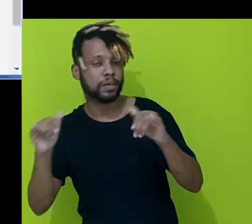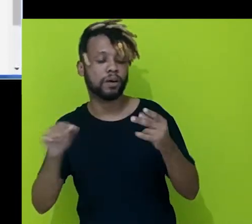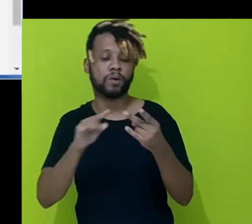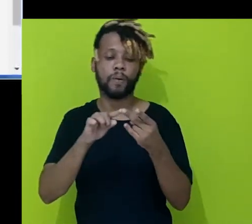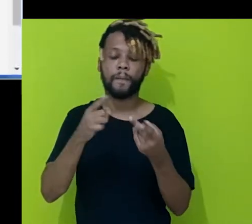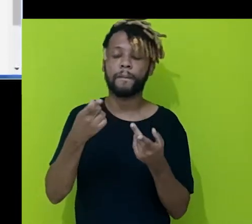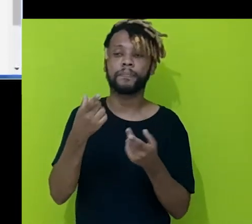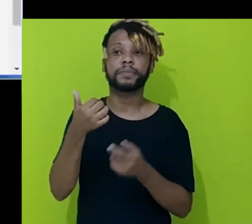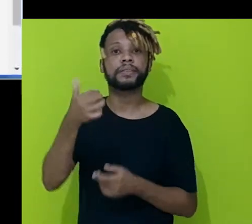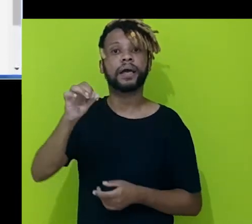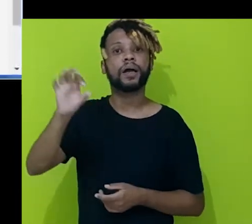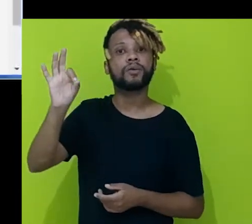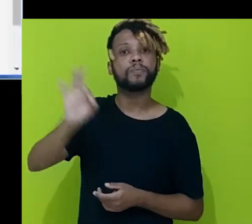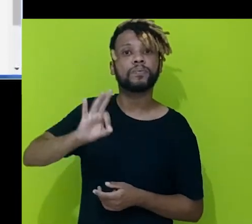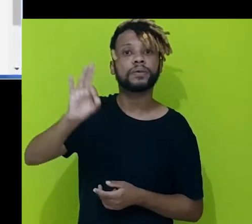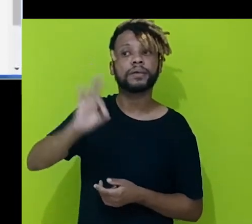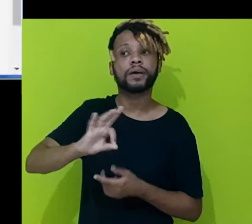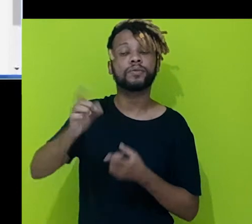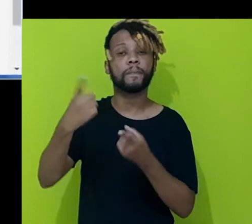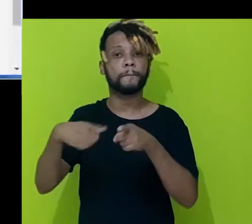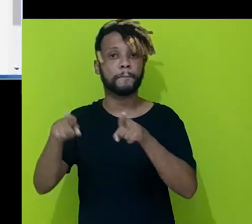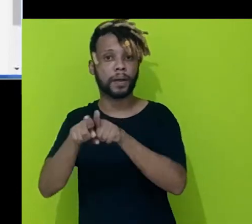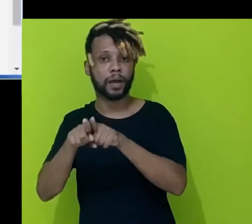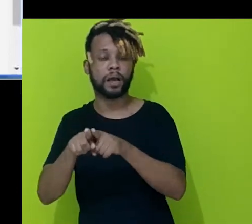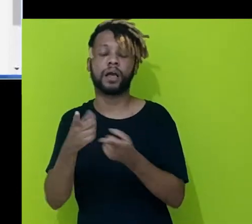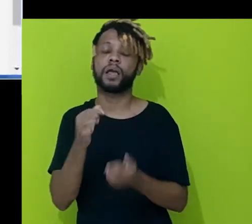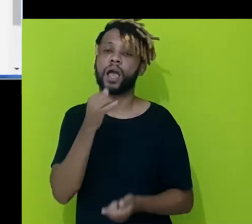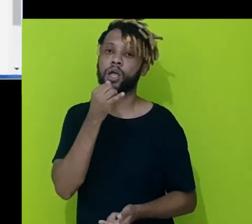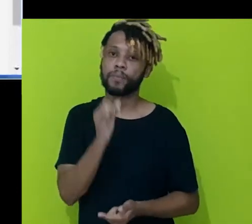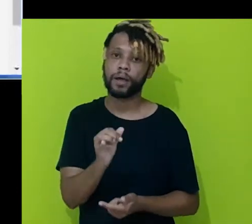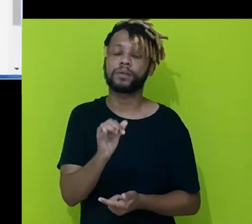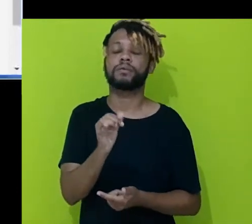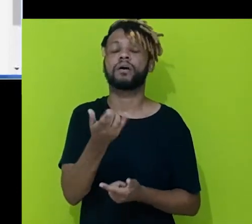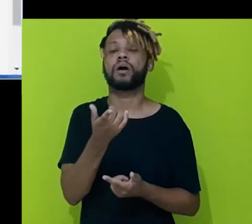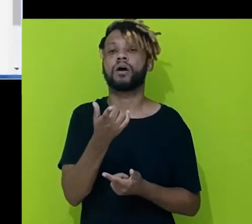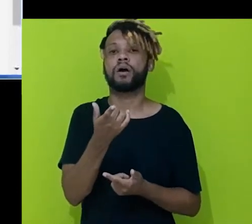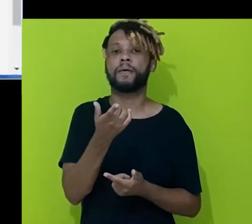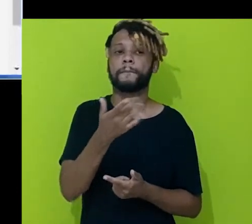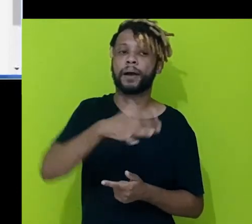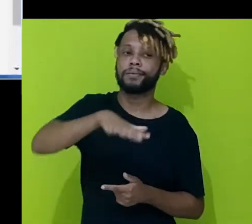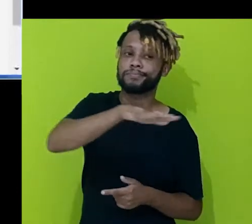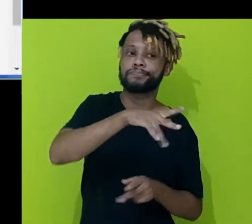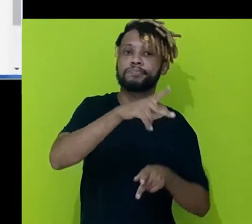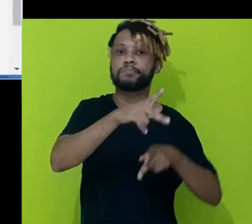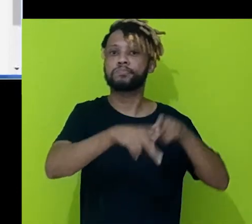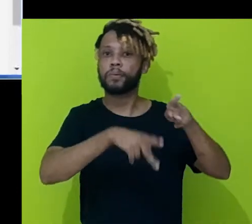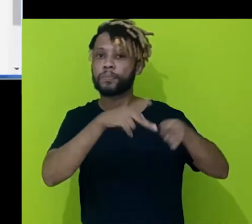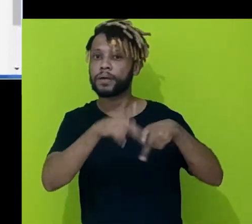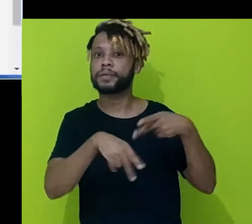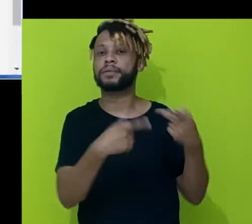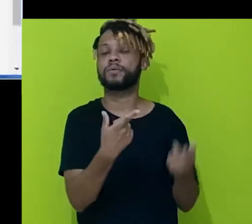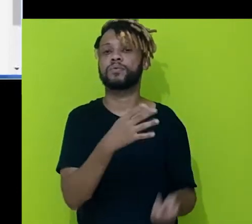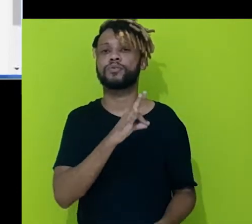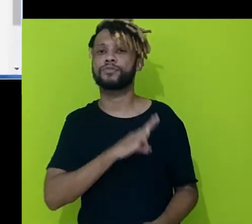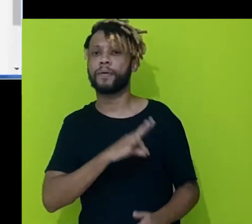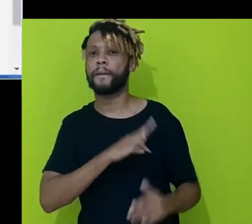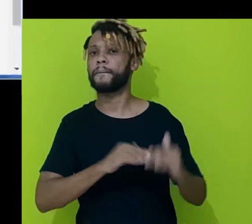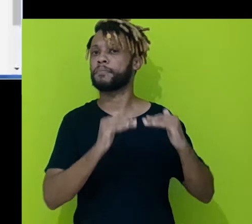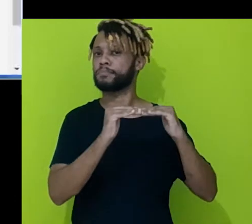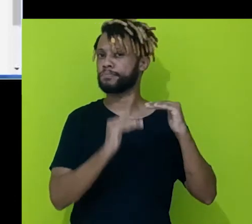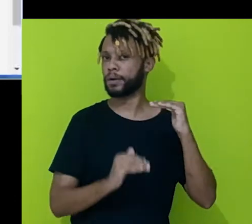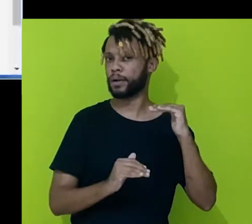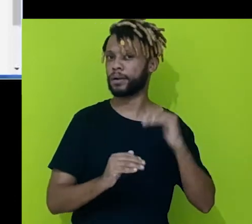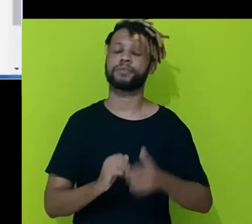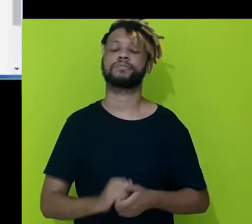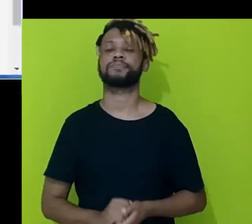patrocinador e automaticamente o restante para a população de baixa renda. Nós vamos salvar assim e a gente